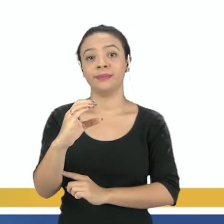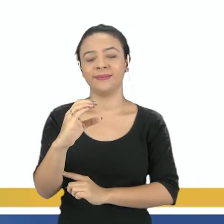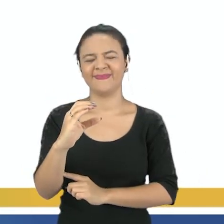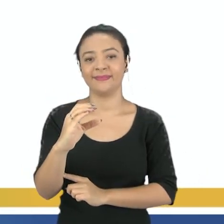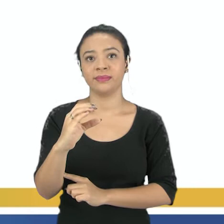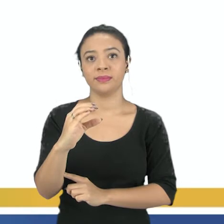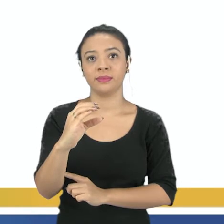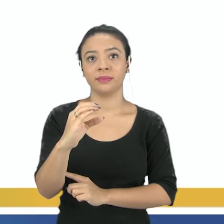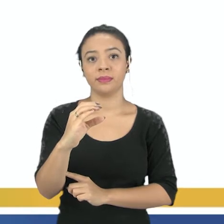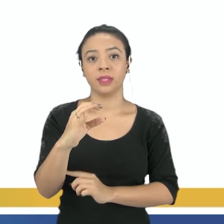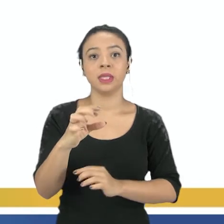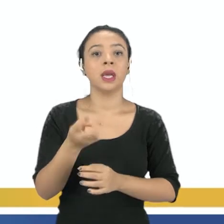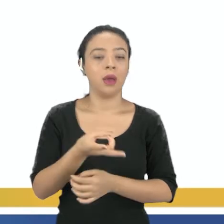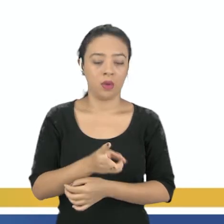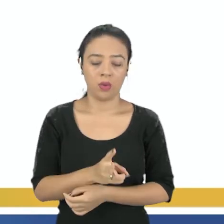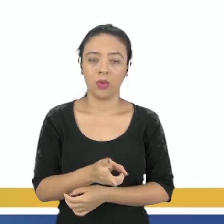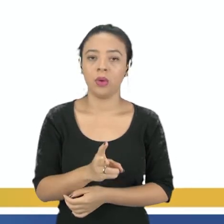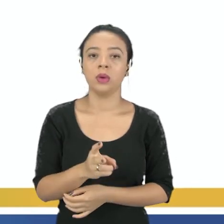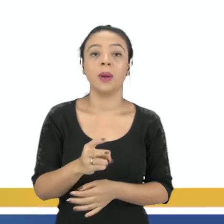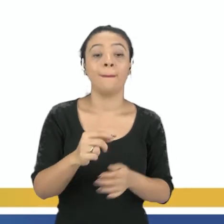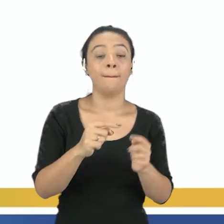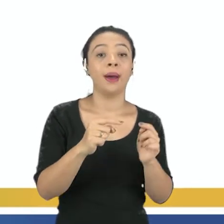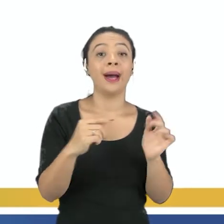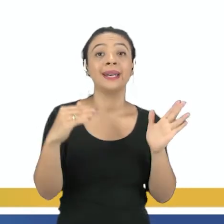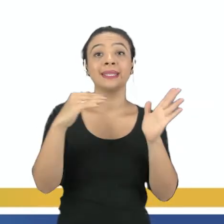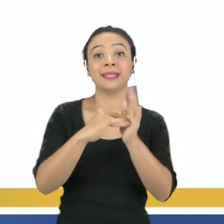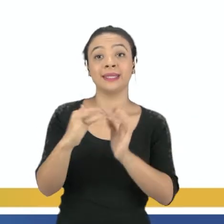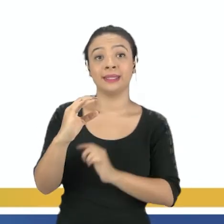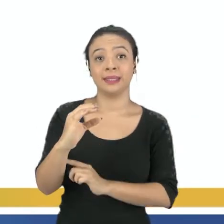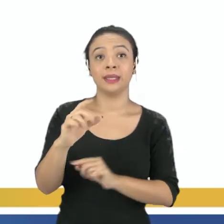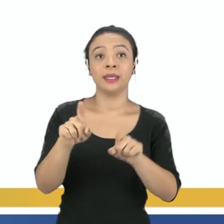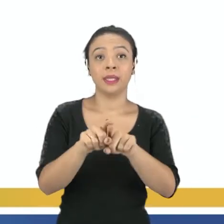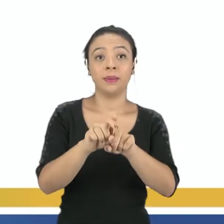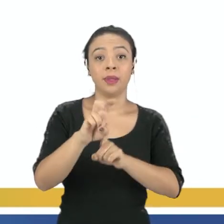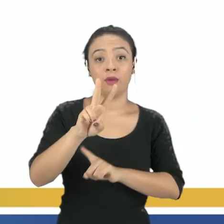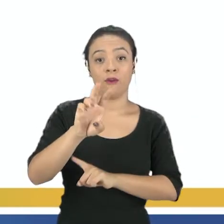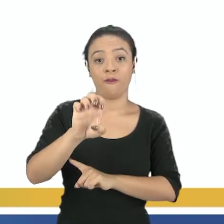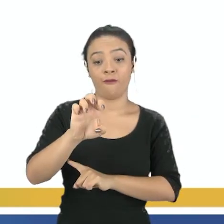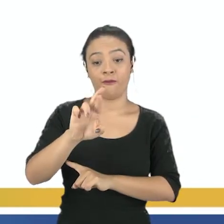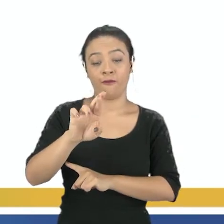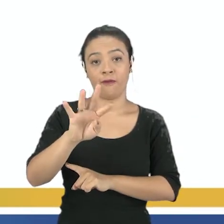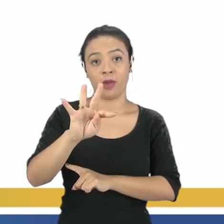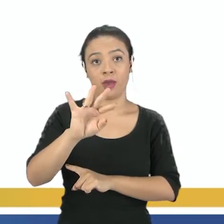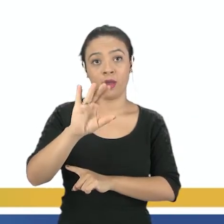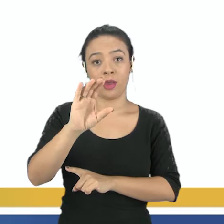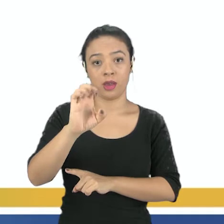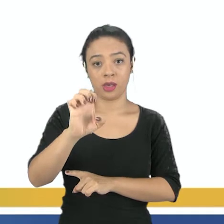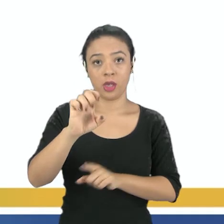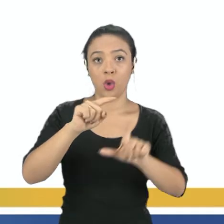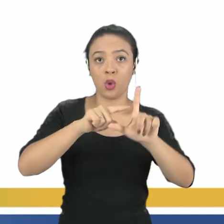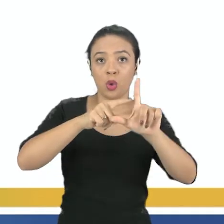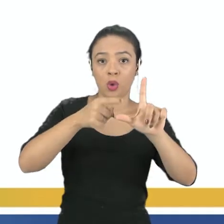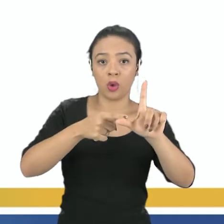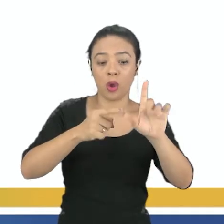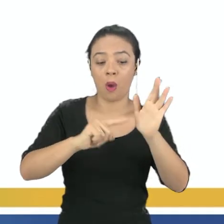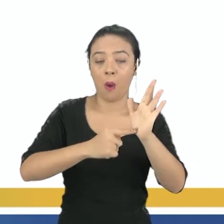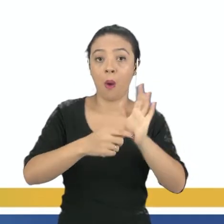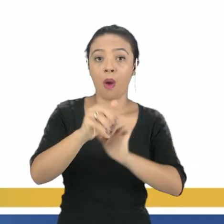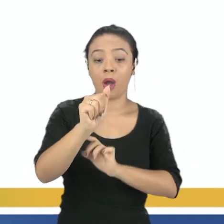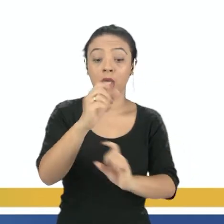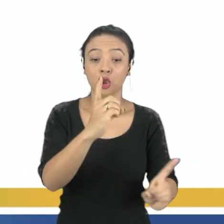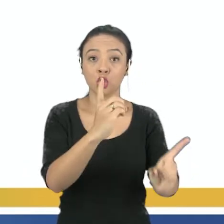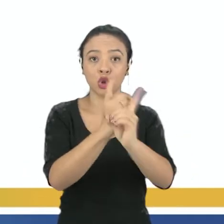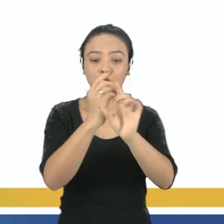elas crescem infinitamente passando por esses pontos. O vértice desse ângulo seria o ponto A aí, né? Que seria o encontro das